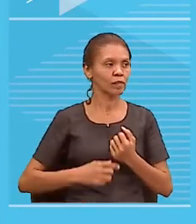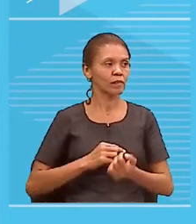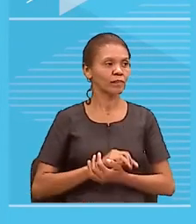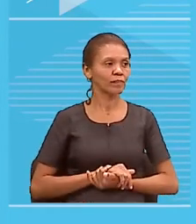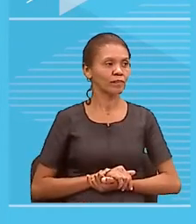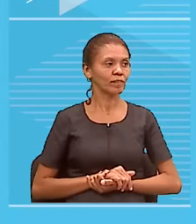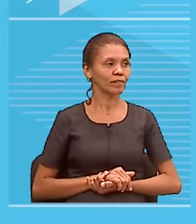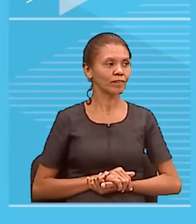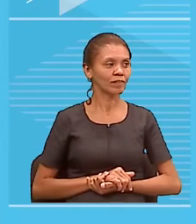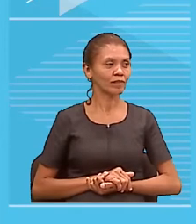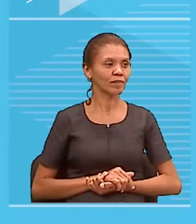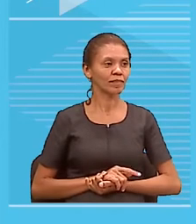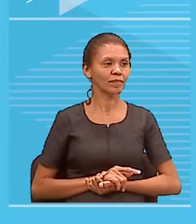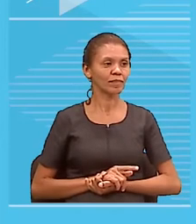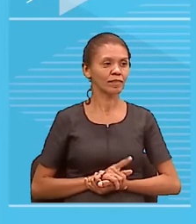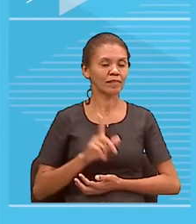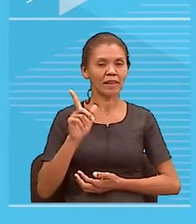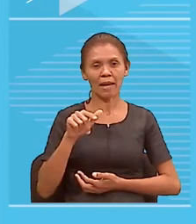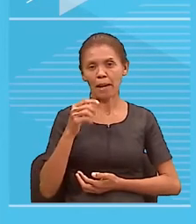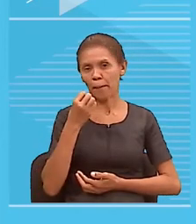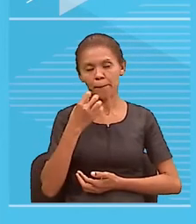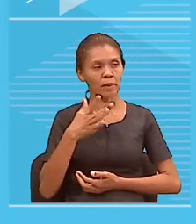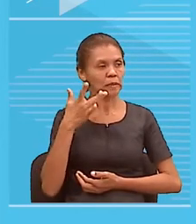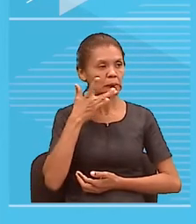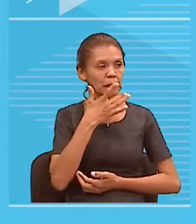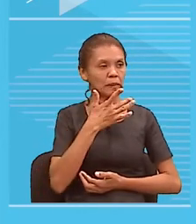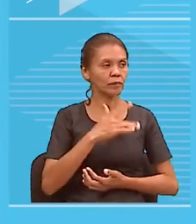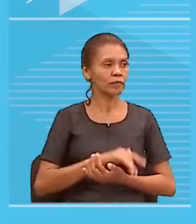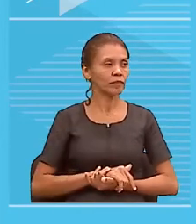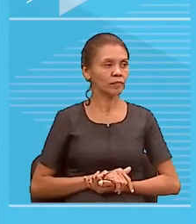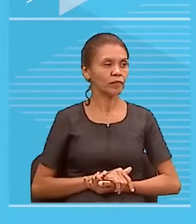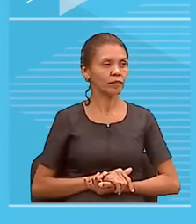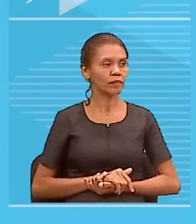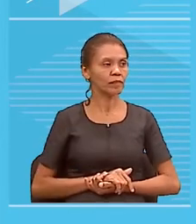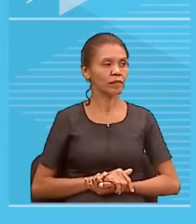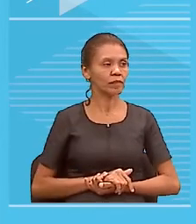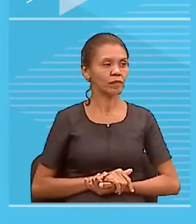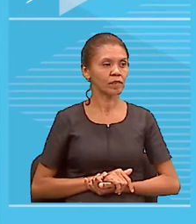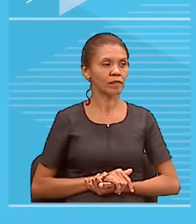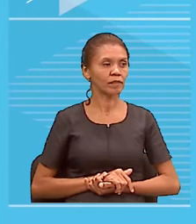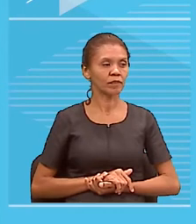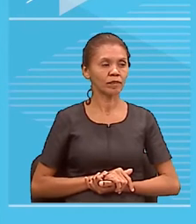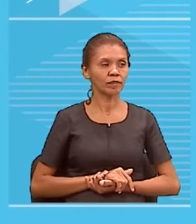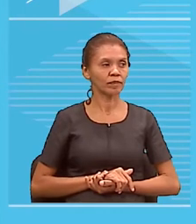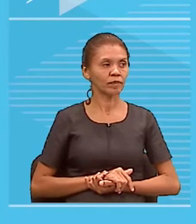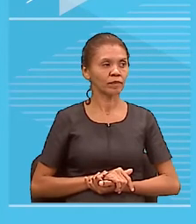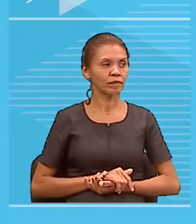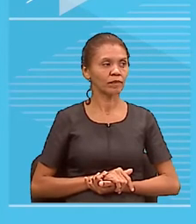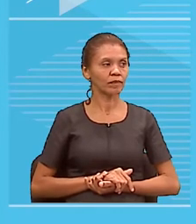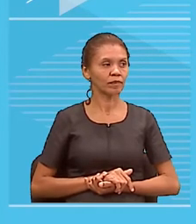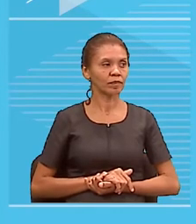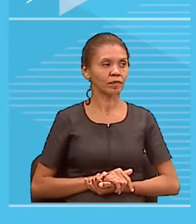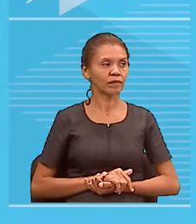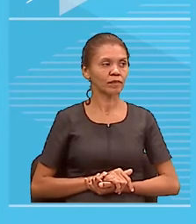massa então é muito bom esse efeito de engrossar o caldo que a